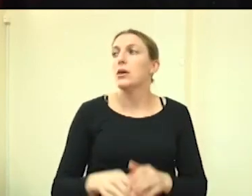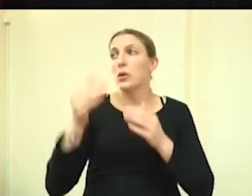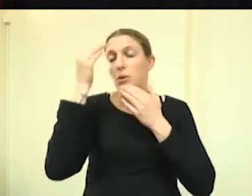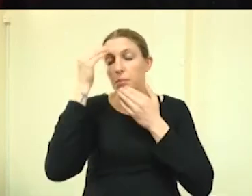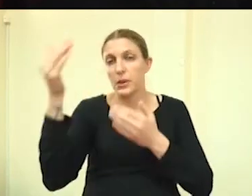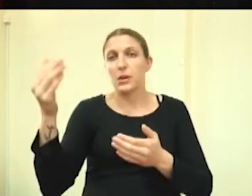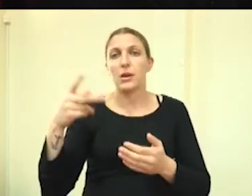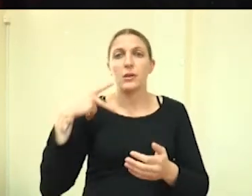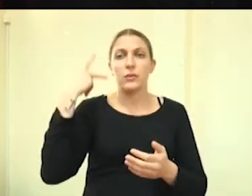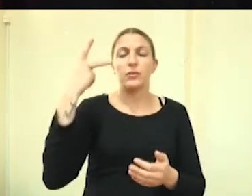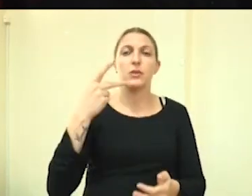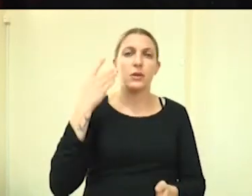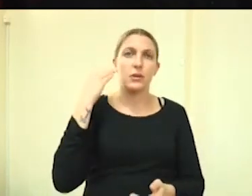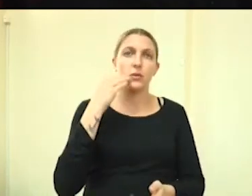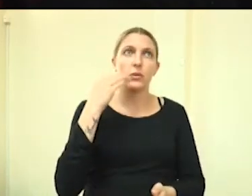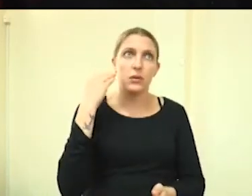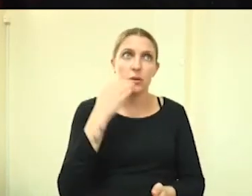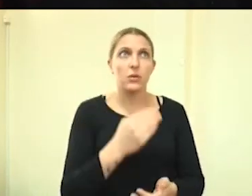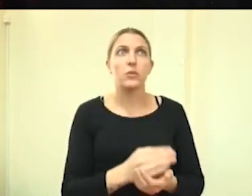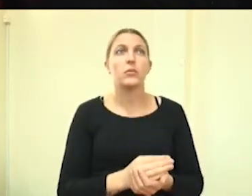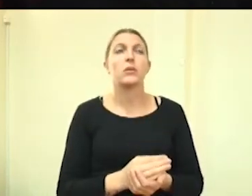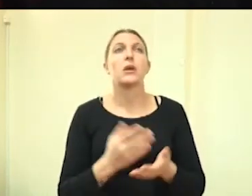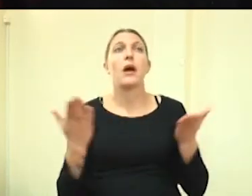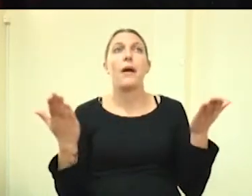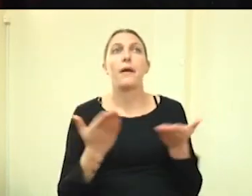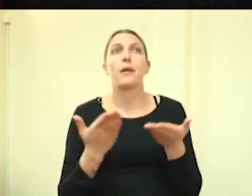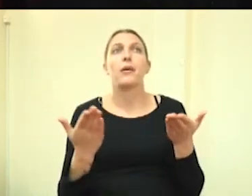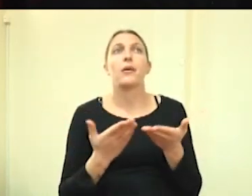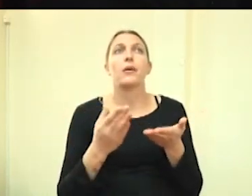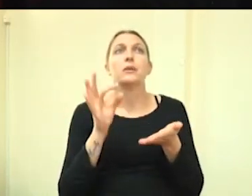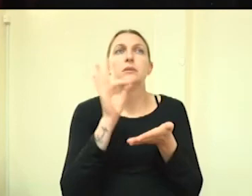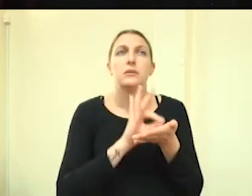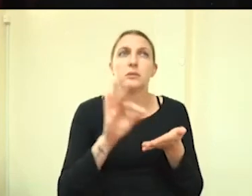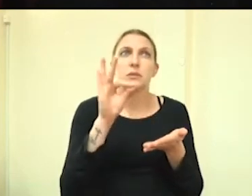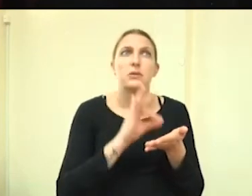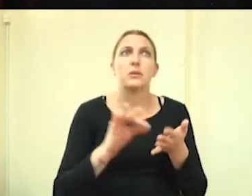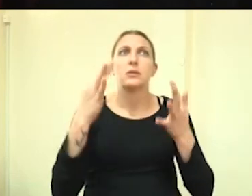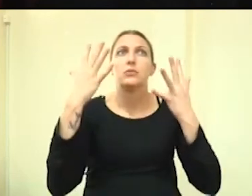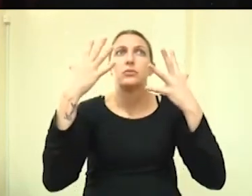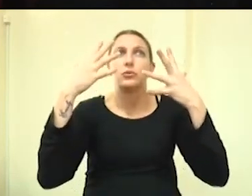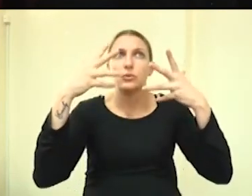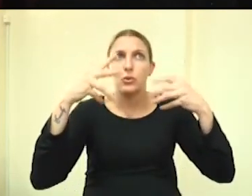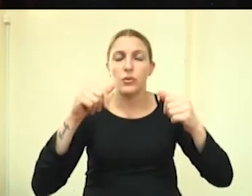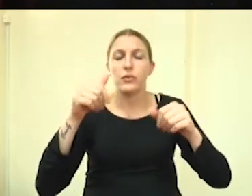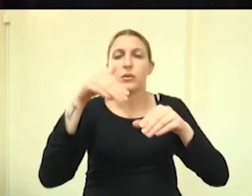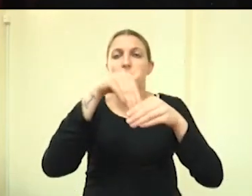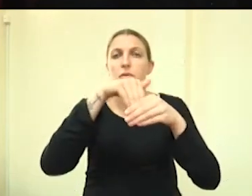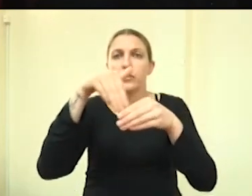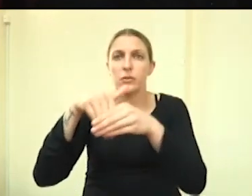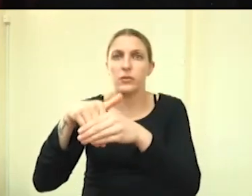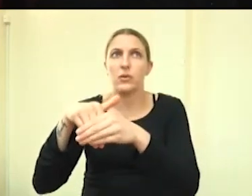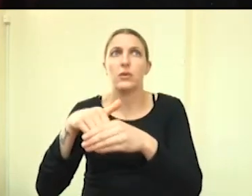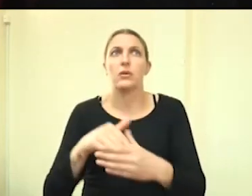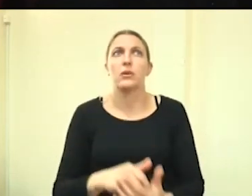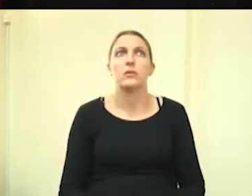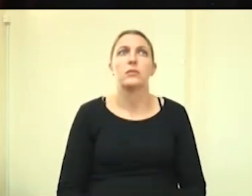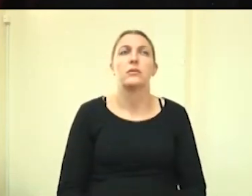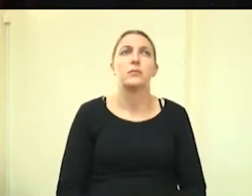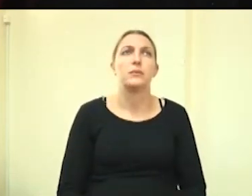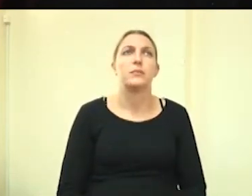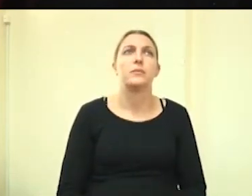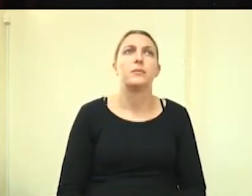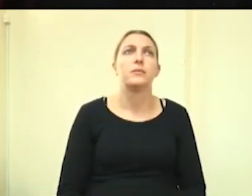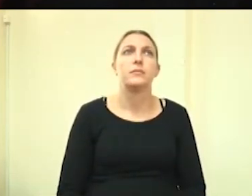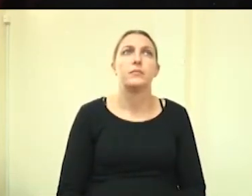agora a inscrição para o período de justificativa de voto do pedido de informação e dos pedidos de providência, pelo sistema também.